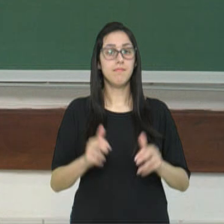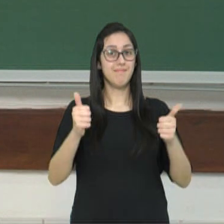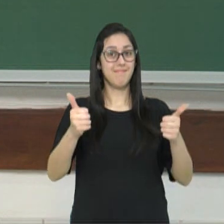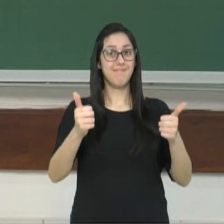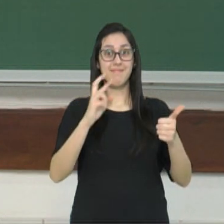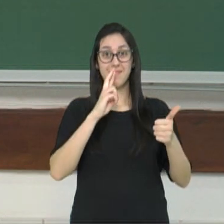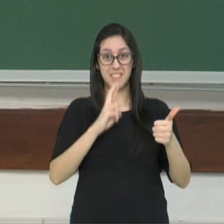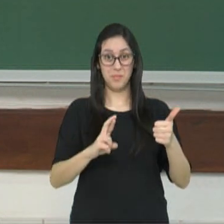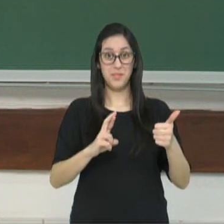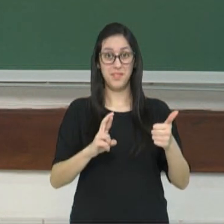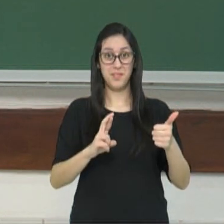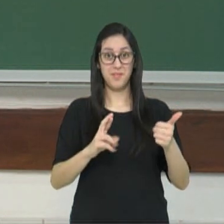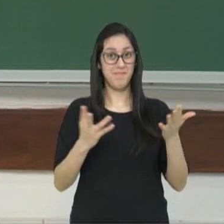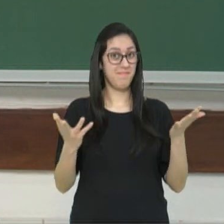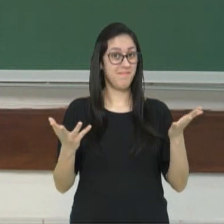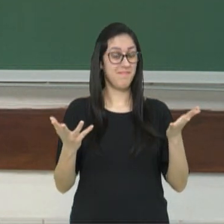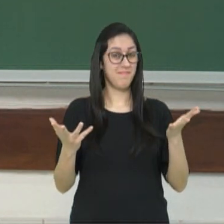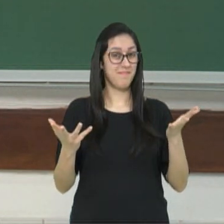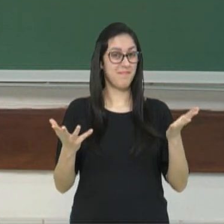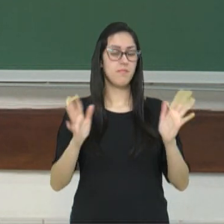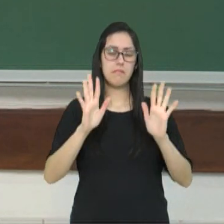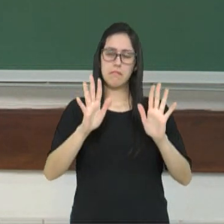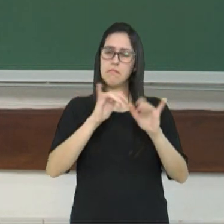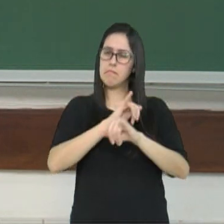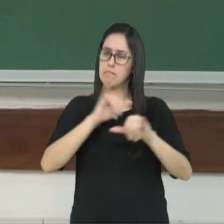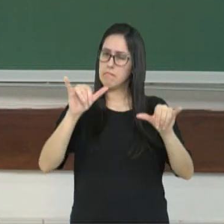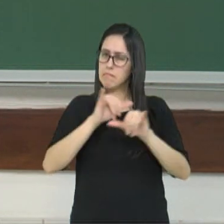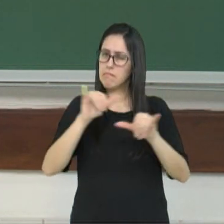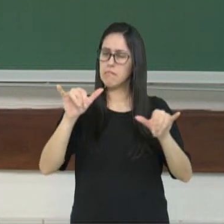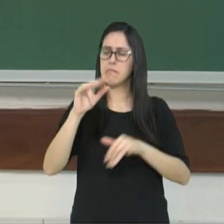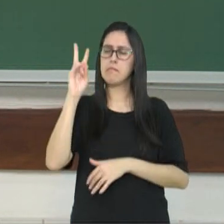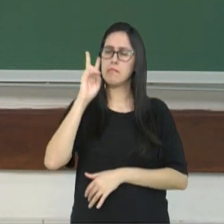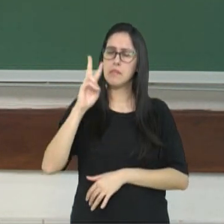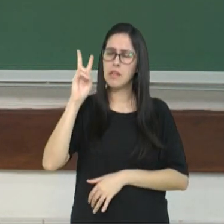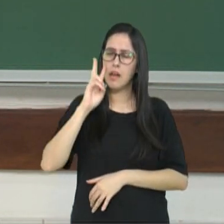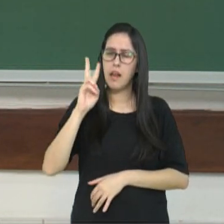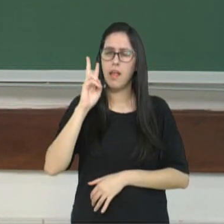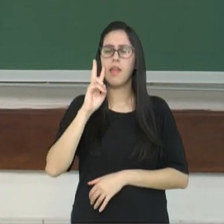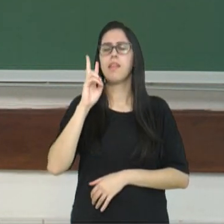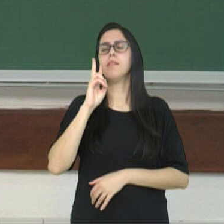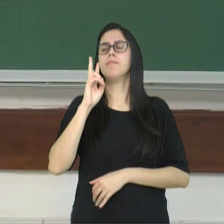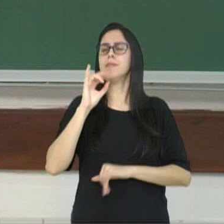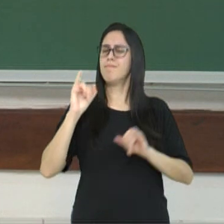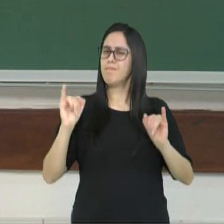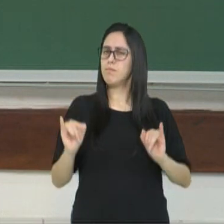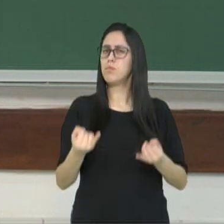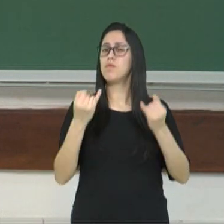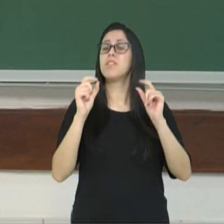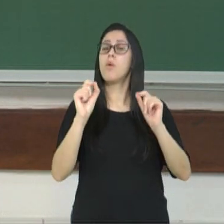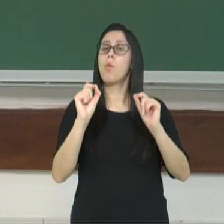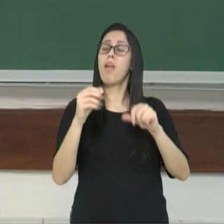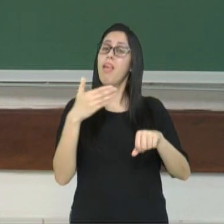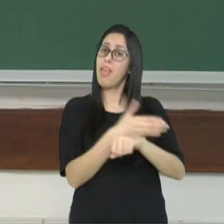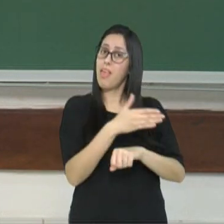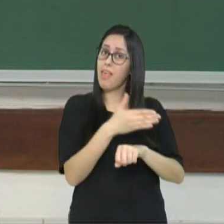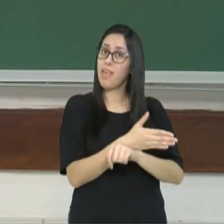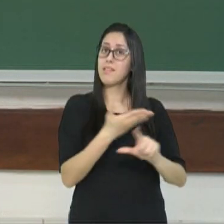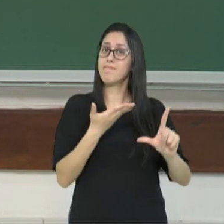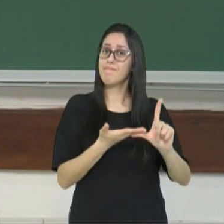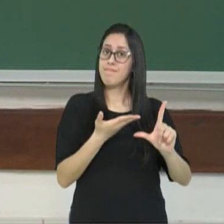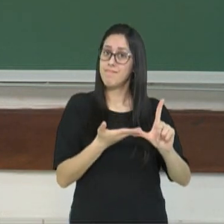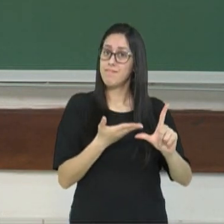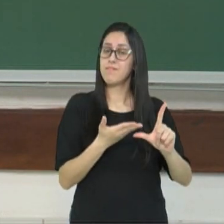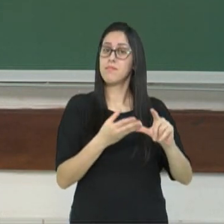Respondido, meus alunos, gostaria de sempre lembrar vocês, aproveitar esse momento, para lembrá-los de acessar o seu Google Class,